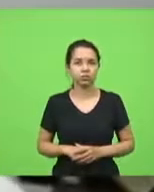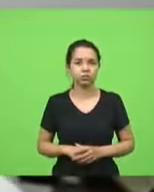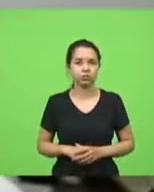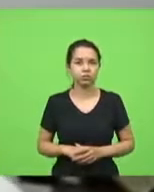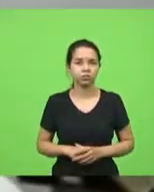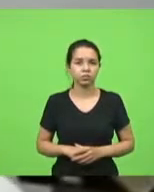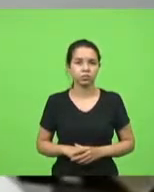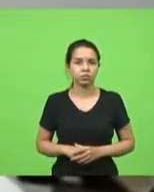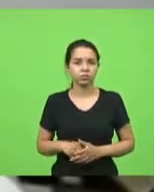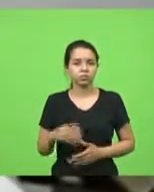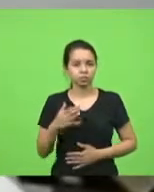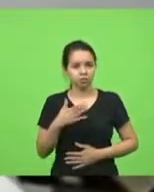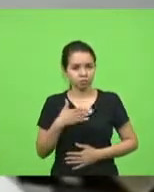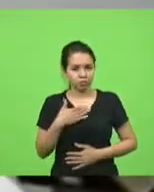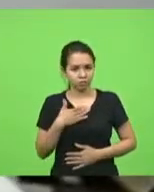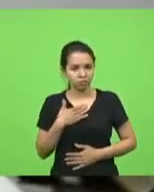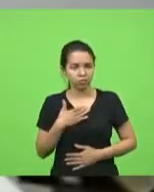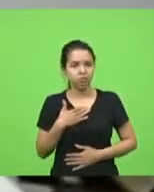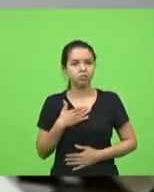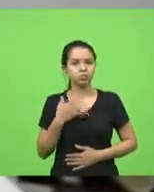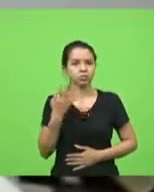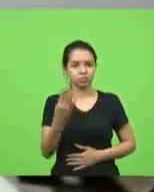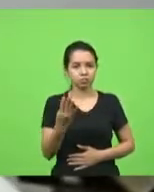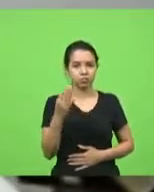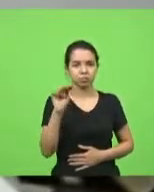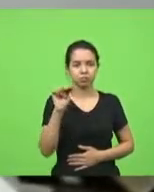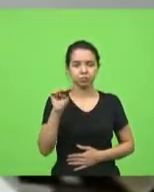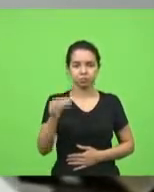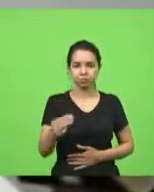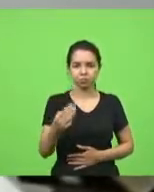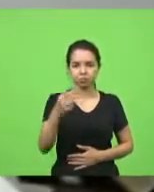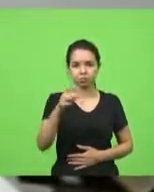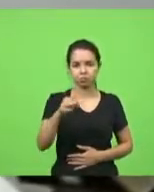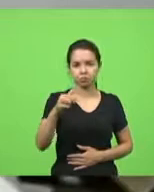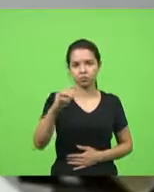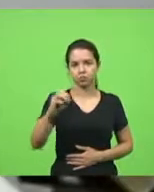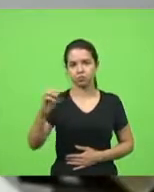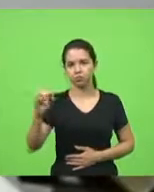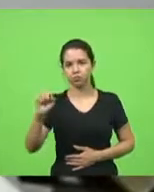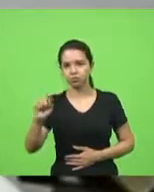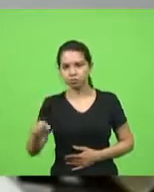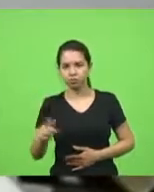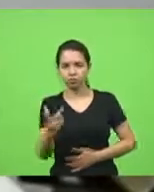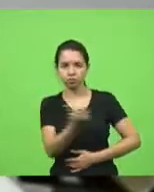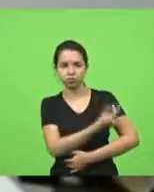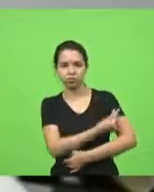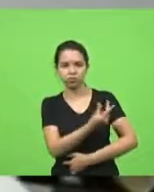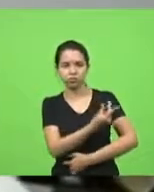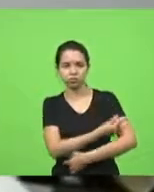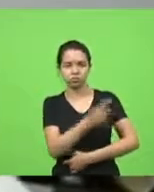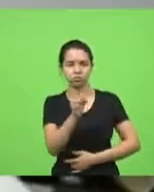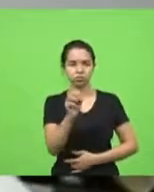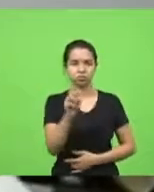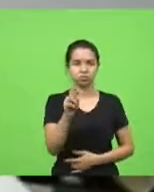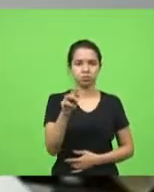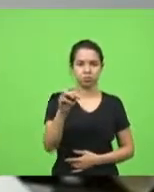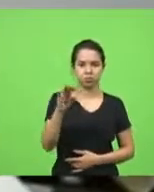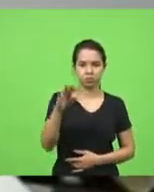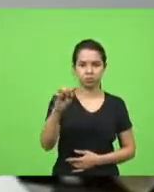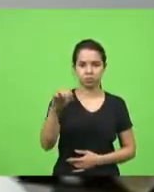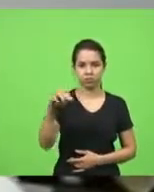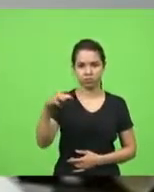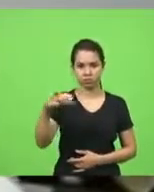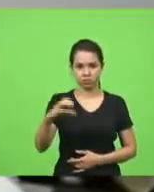meu respaldo. São 4 milhões e 700 mil vacinas do tipo Sputnik. Não